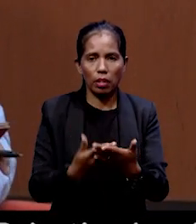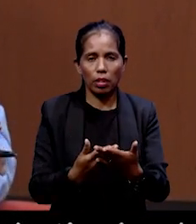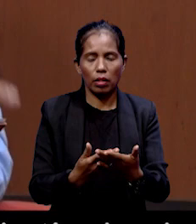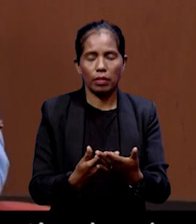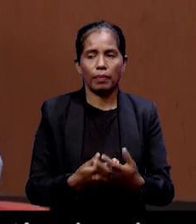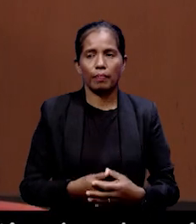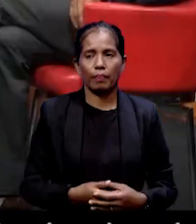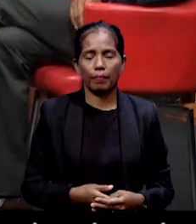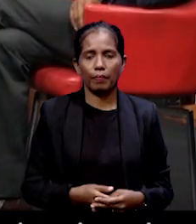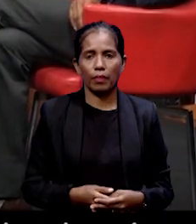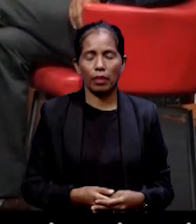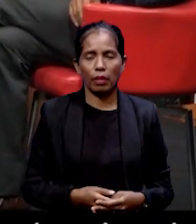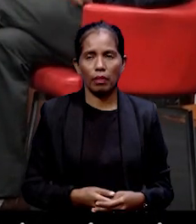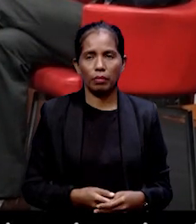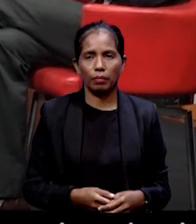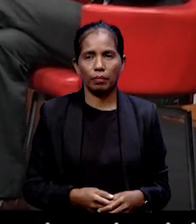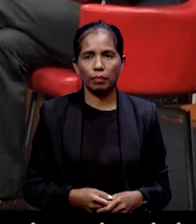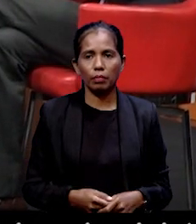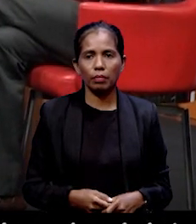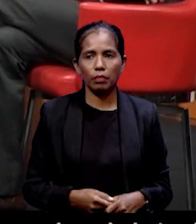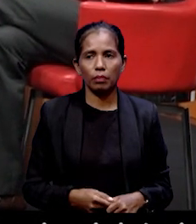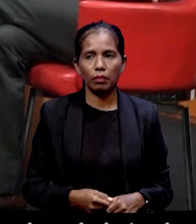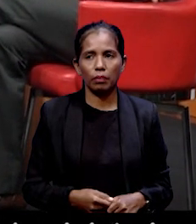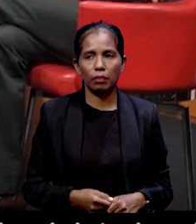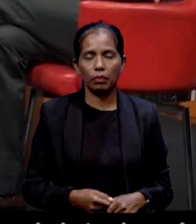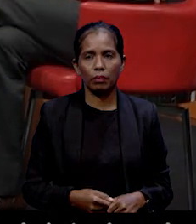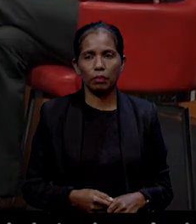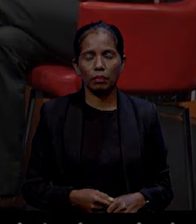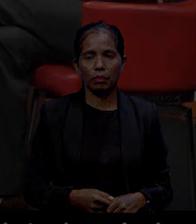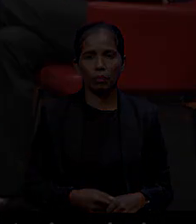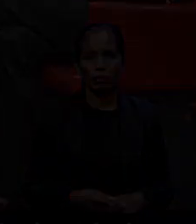no sustentável. Leopoldina de Carvalho, bem-vinda Ximenes, GMN.